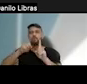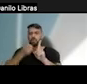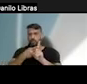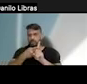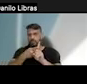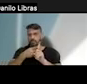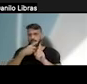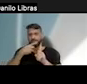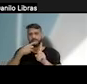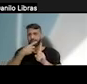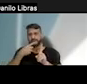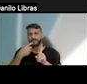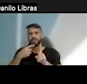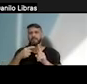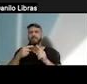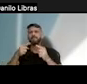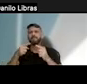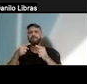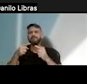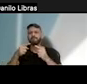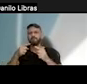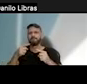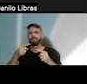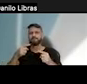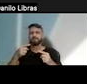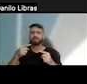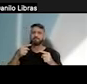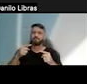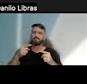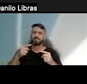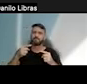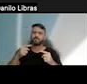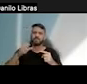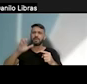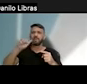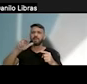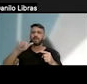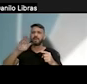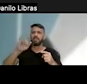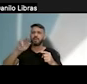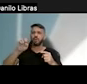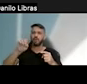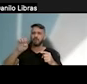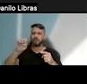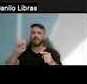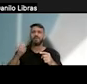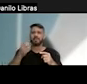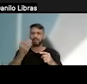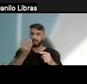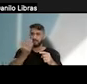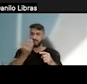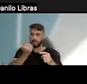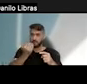por essa questão, assim, do sistema endocannabinoide, enfim, tu acha que essa suplementação teria